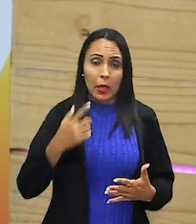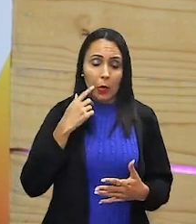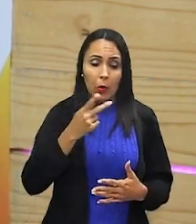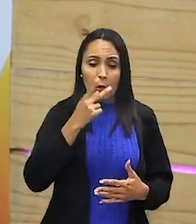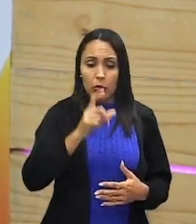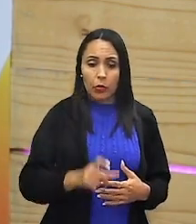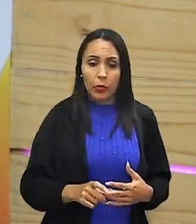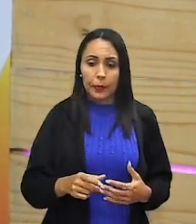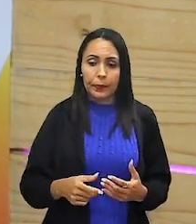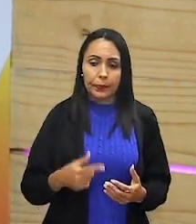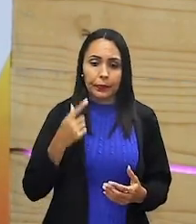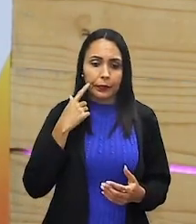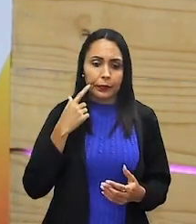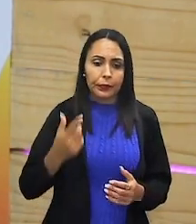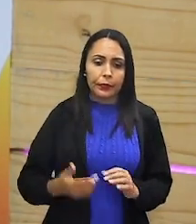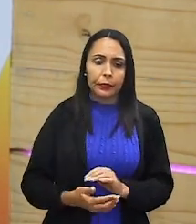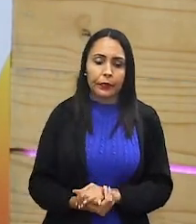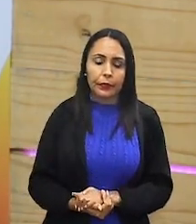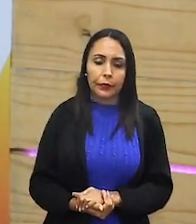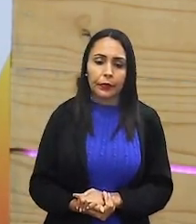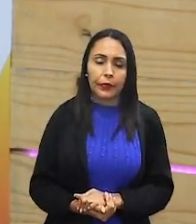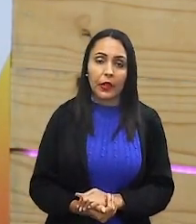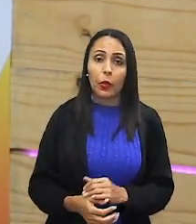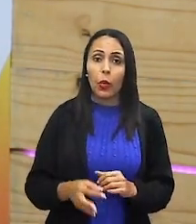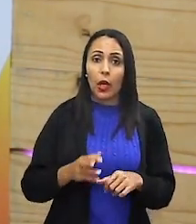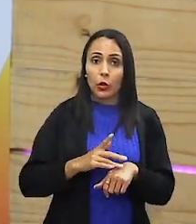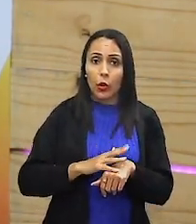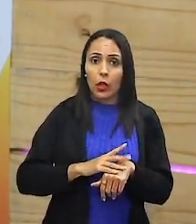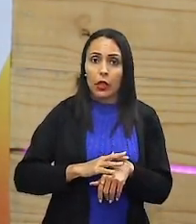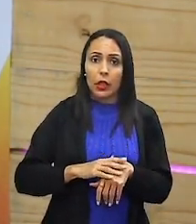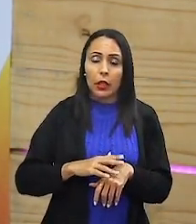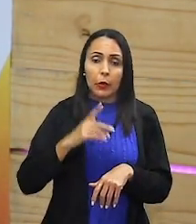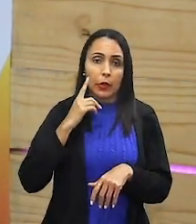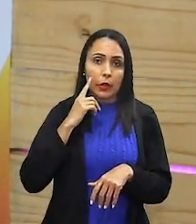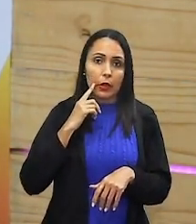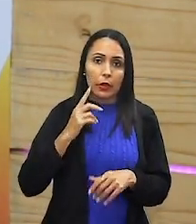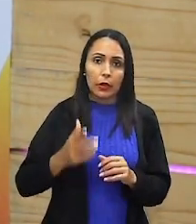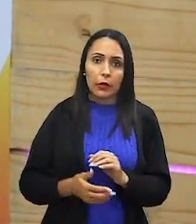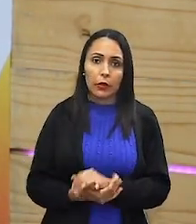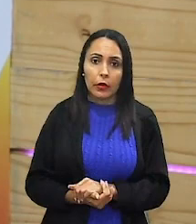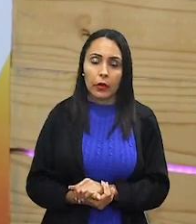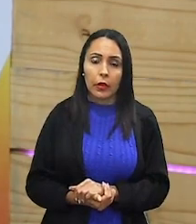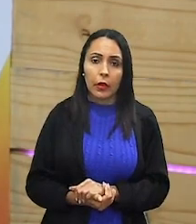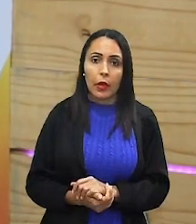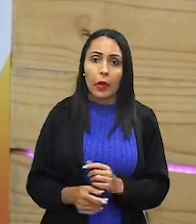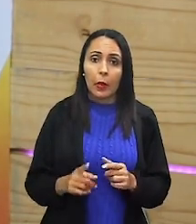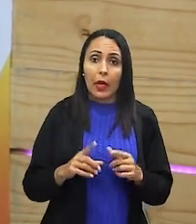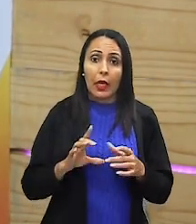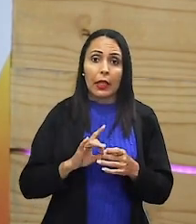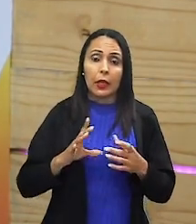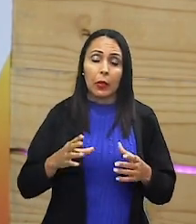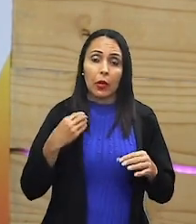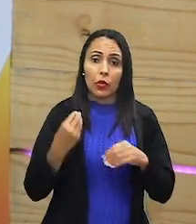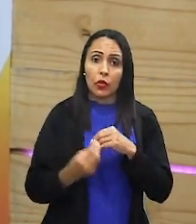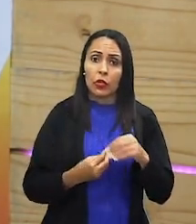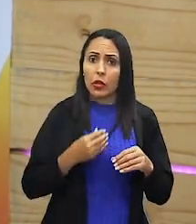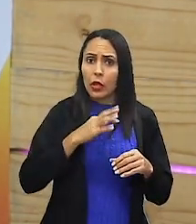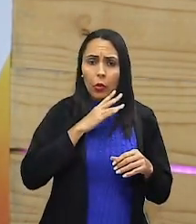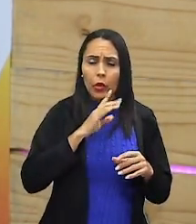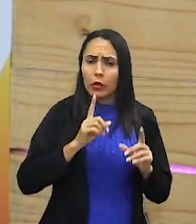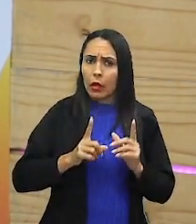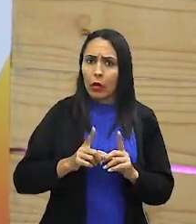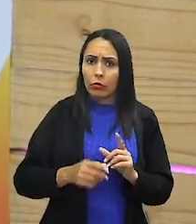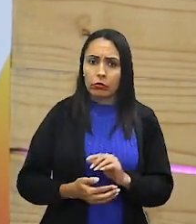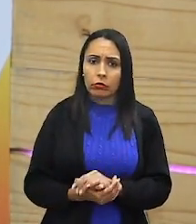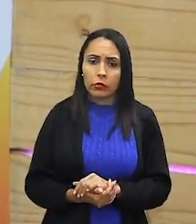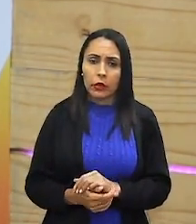pessoa, a danada da virose é uma doença provocada por um vírus. Mas o vírus liberou uma substância ruim? Não. O vírus